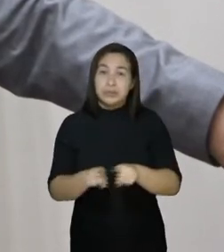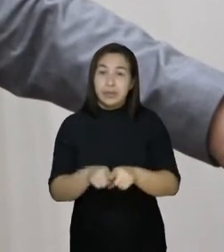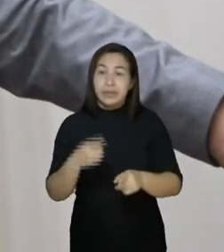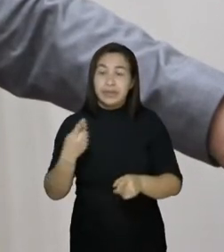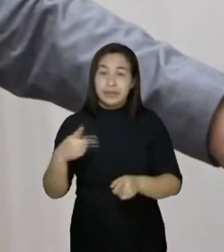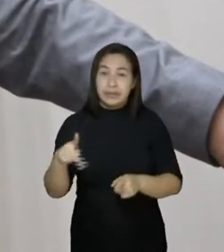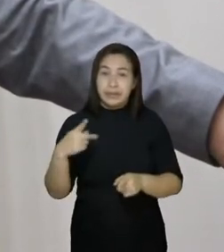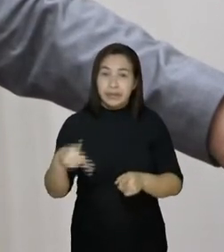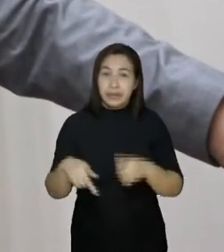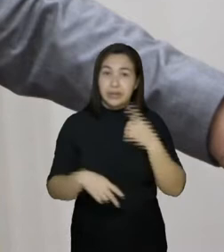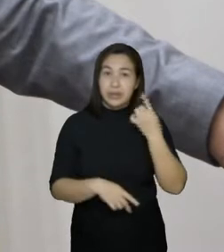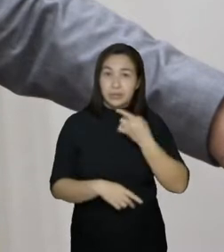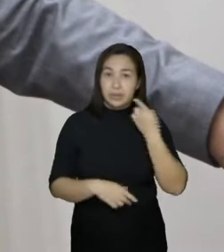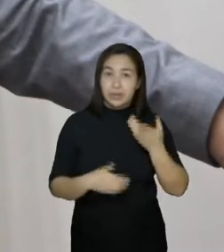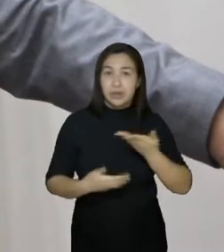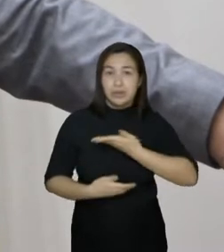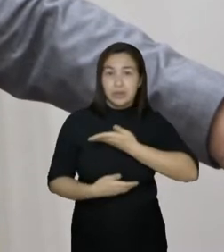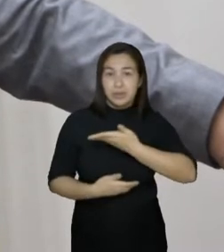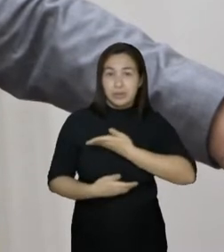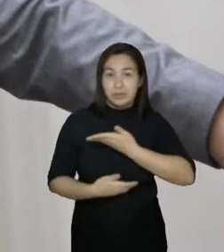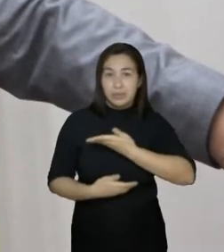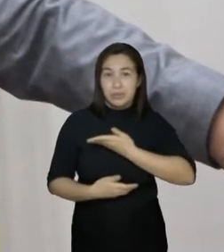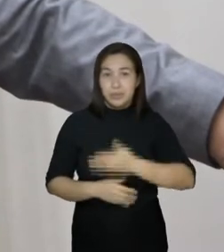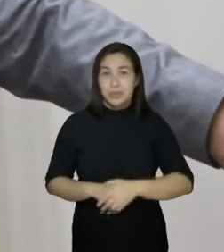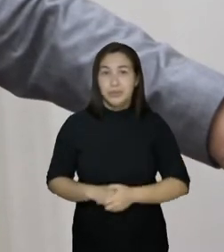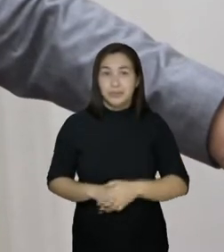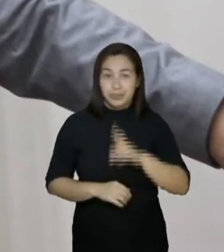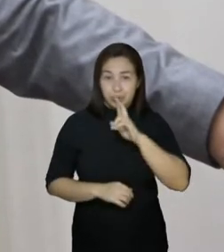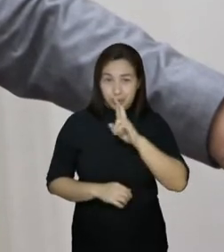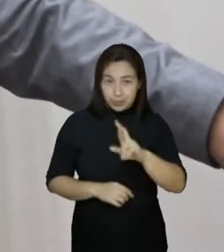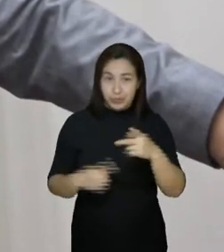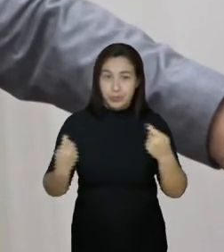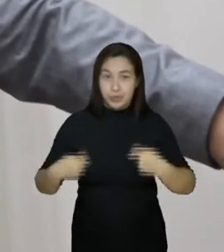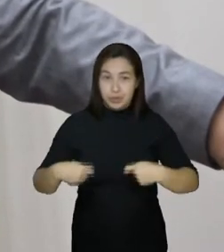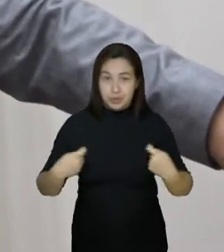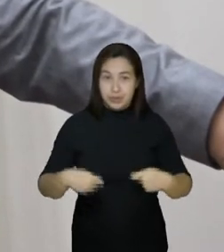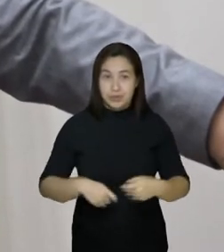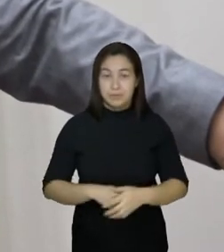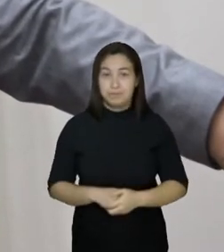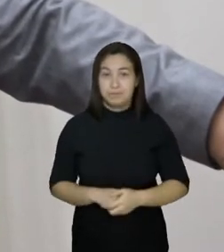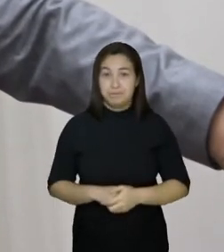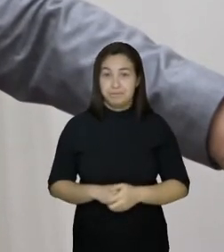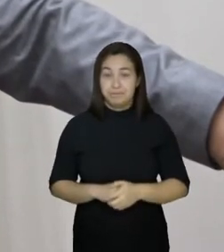base, para eles responderem. Mas a conta de